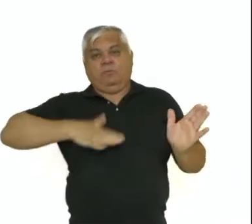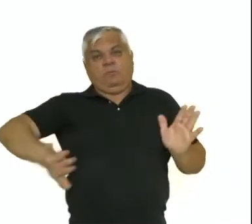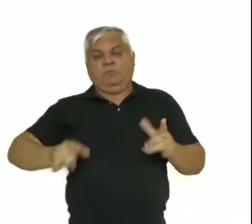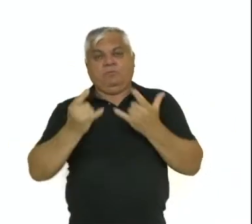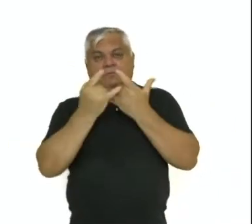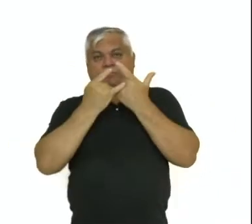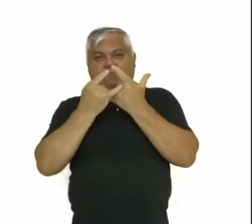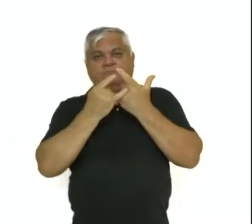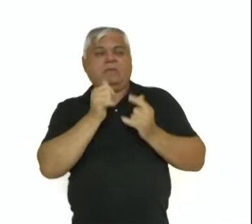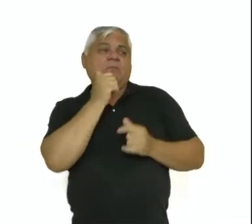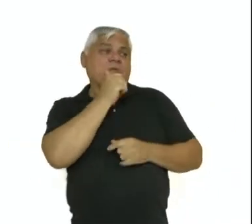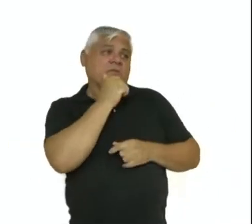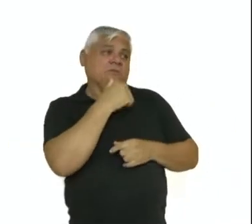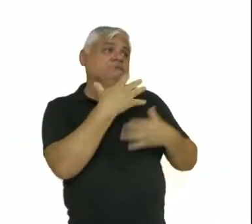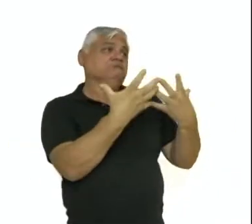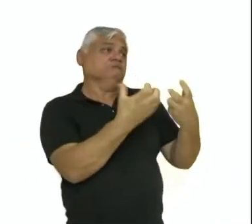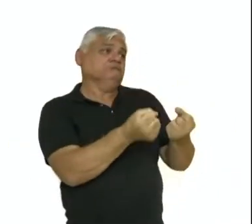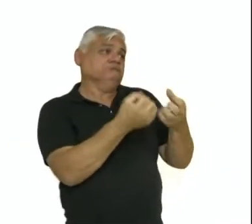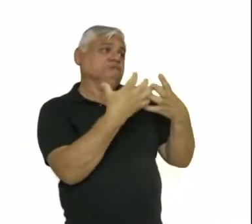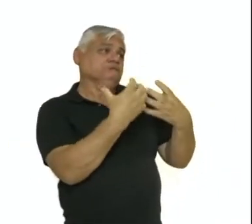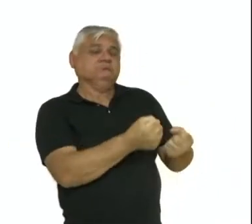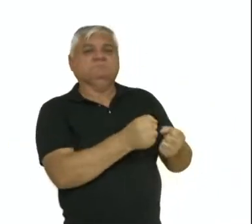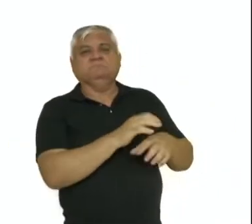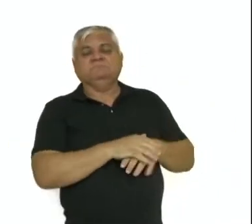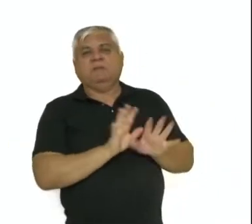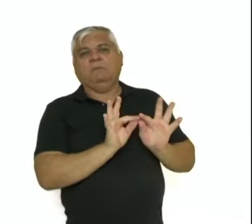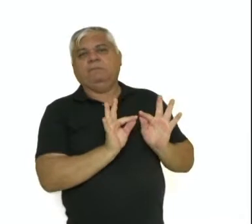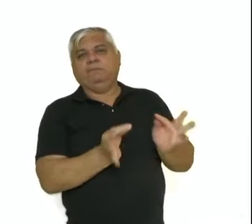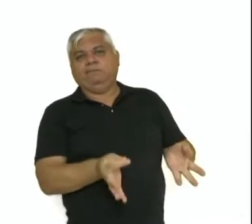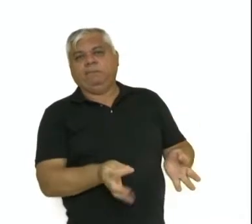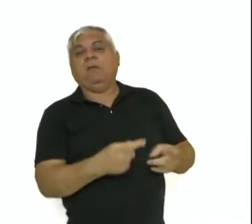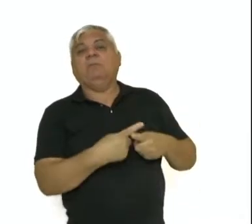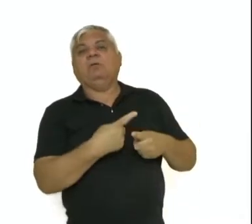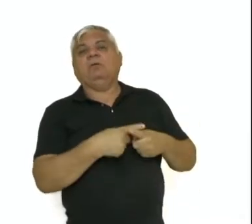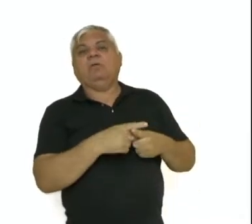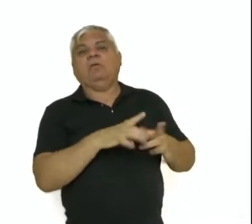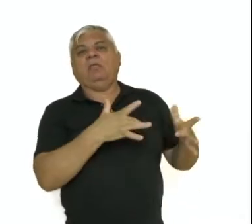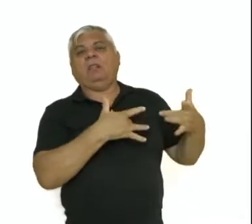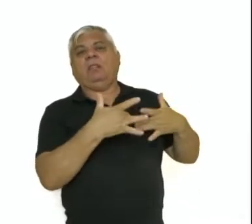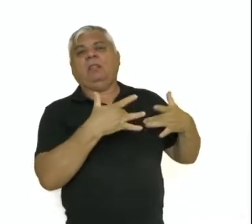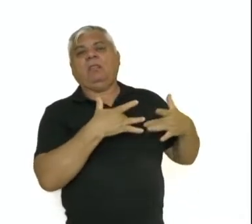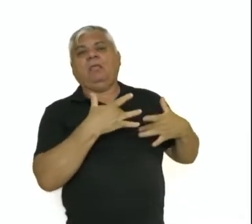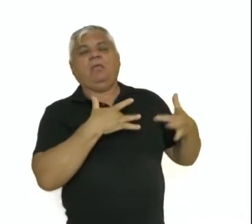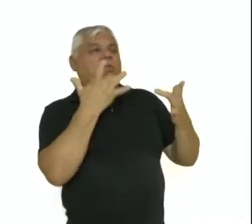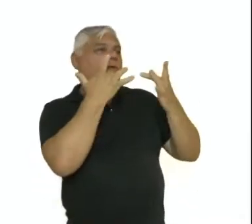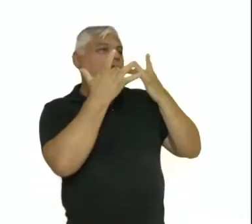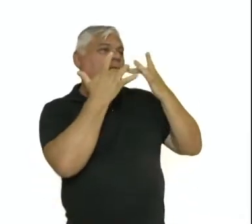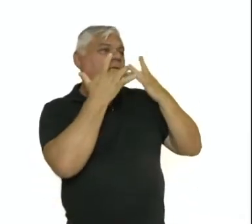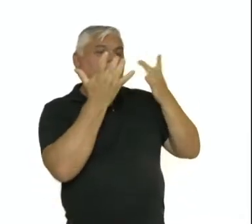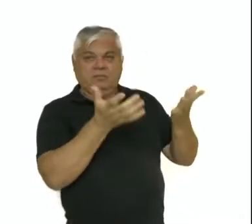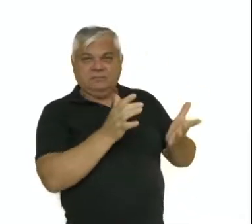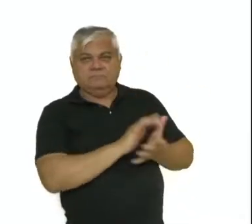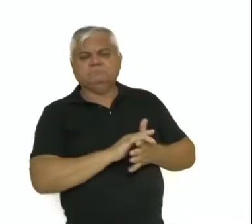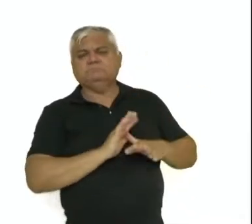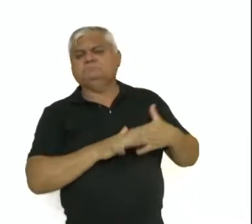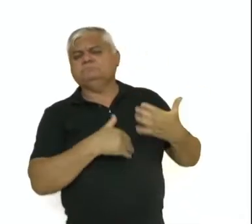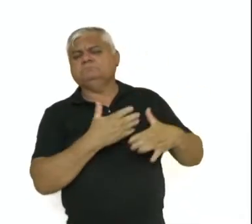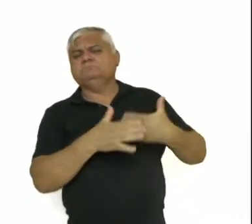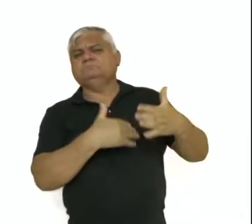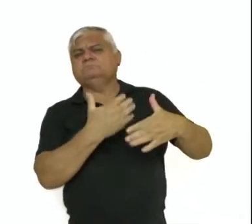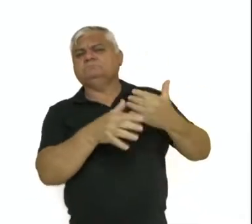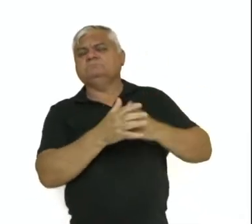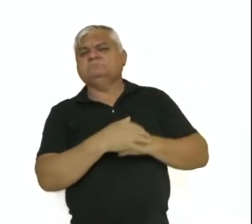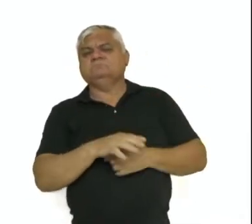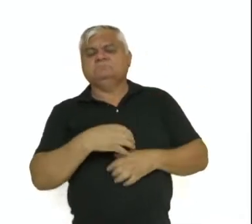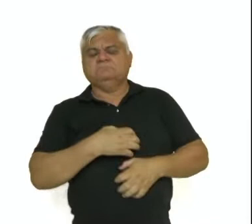não o questionou e a aceitou, por estar apaixonada. Após algum tempo, Duda começou a